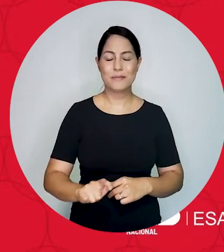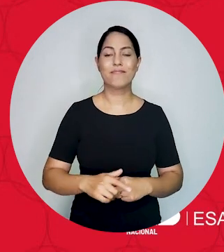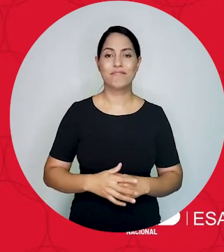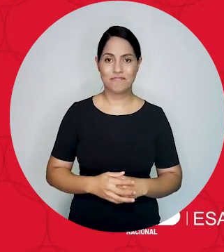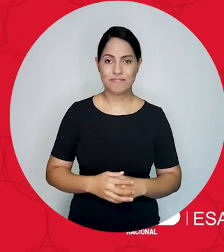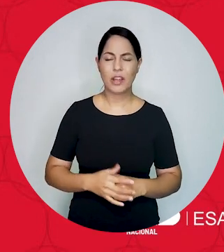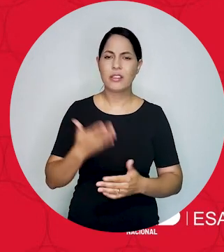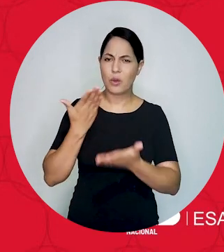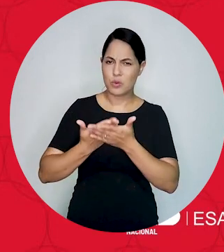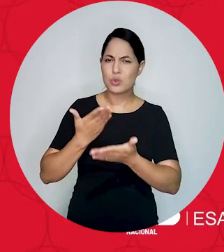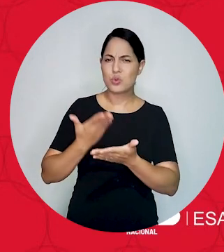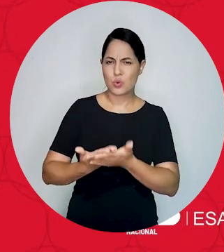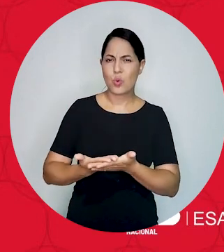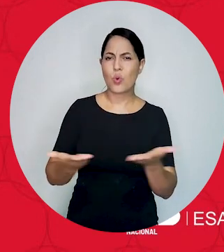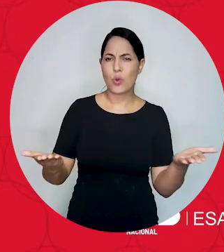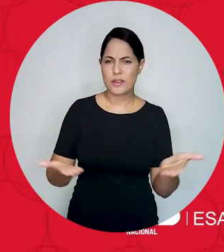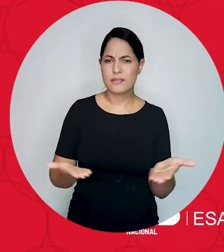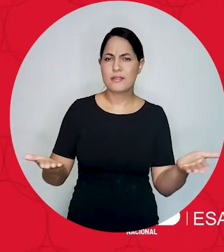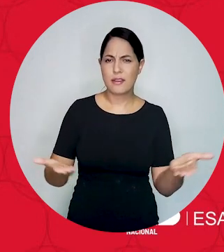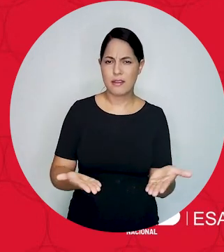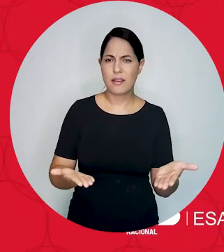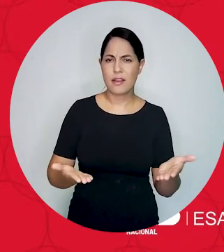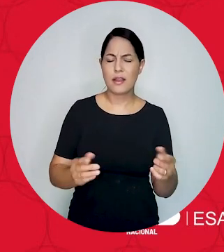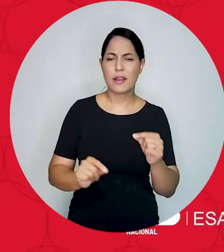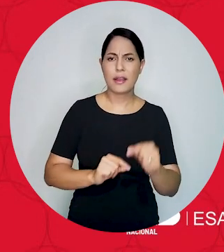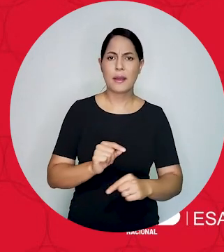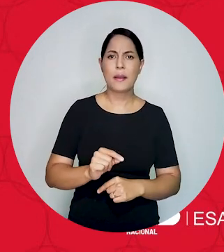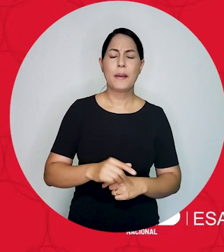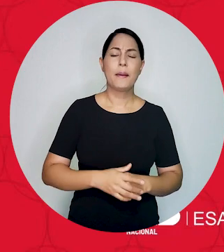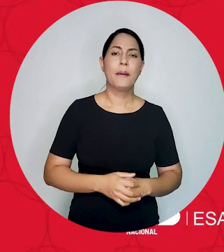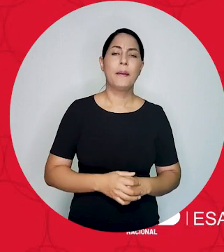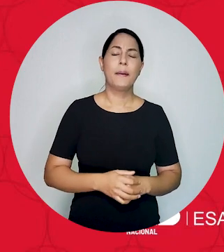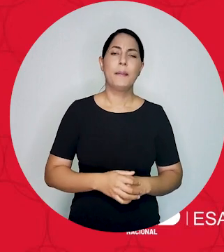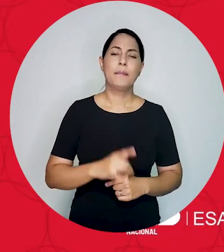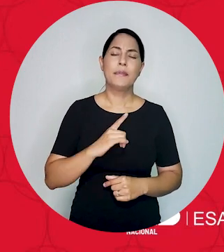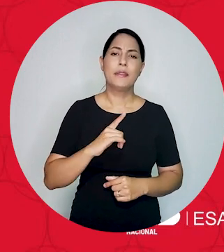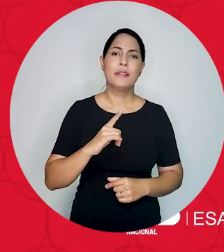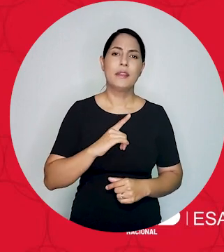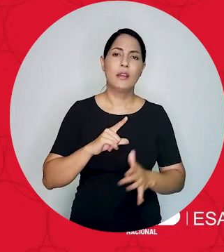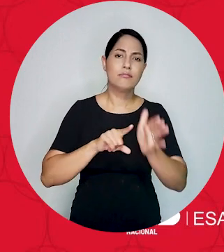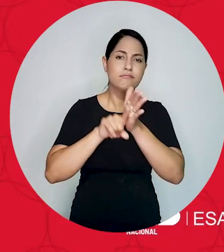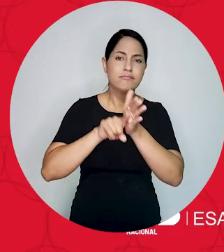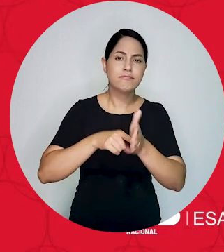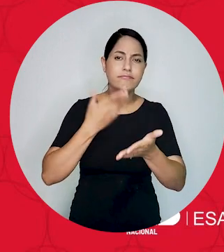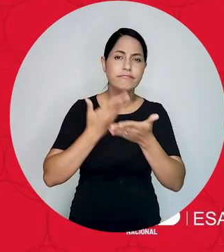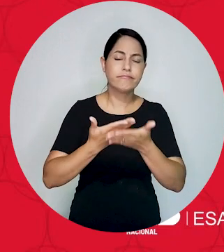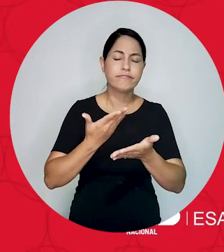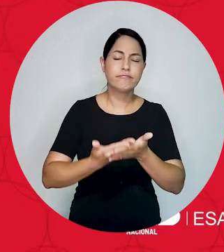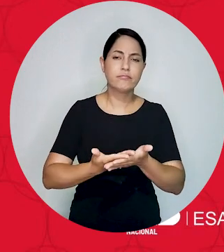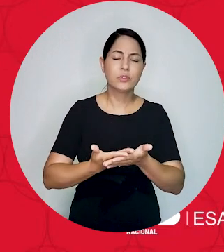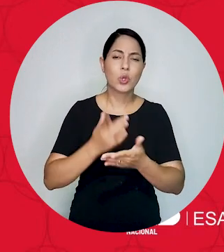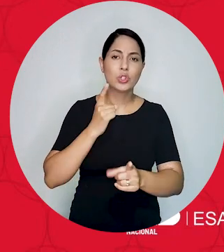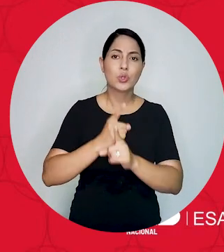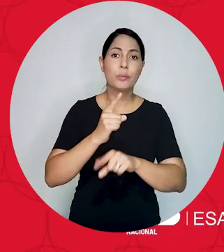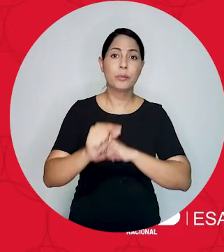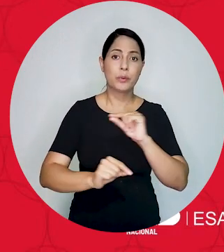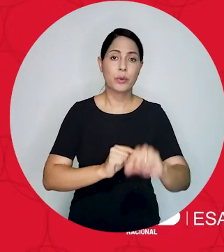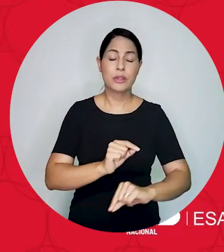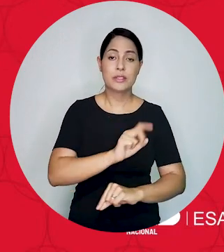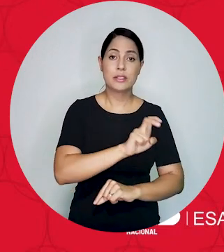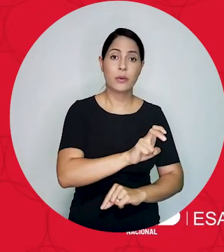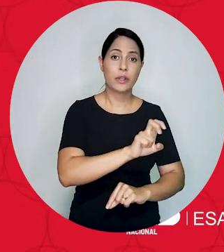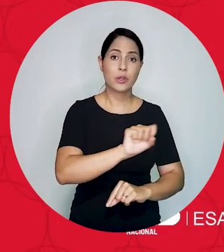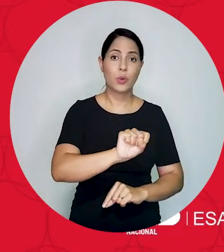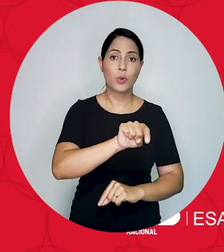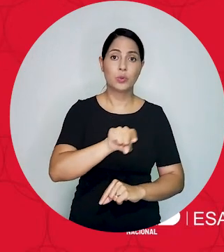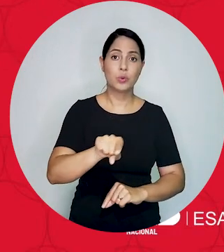que existem dentro do direito é justamente, né, a gestão. Num estudo recente que a gente fez pela B2L, a